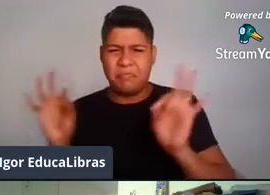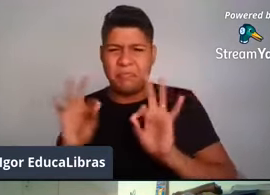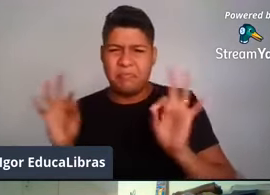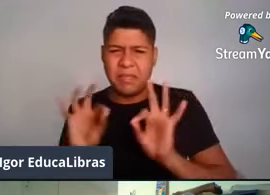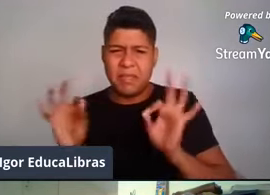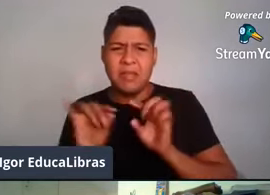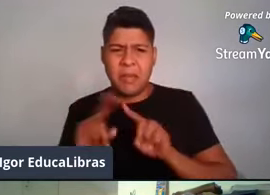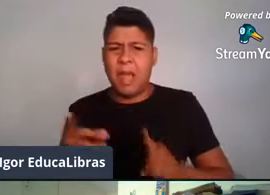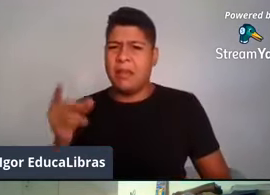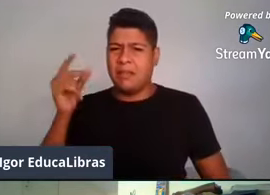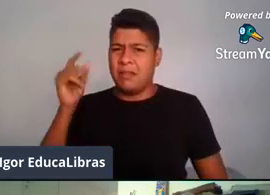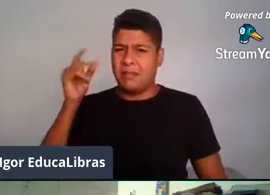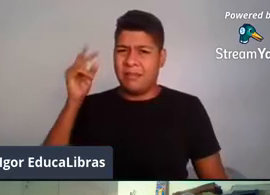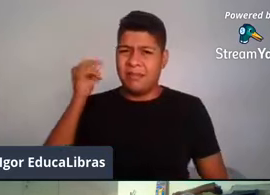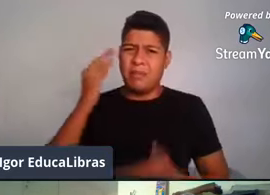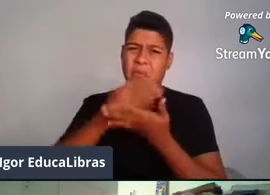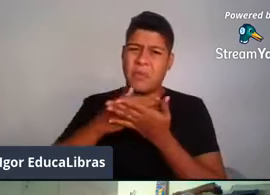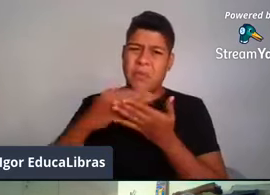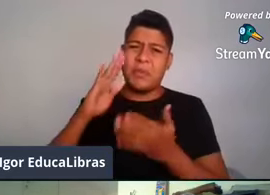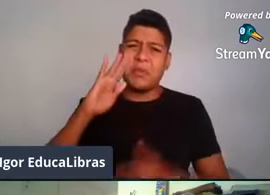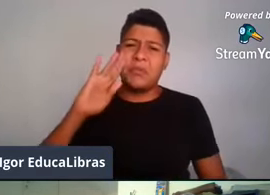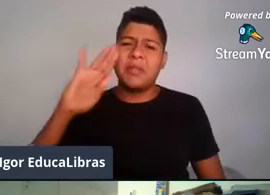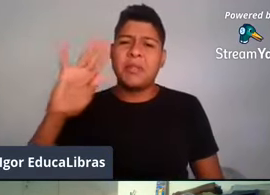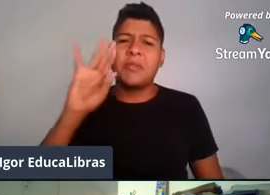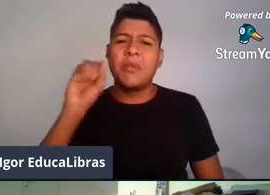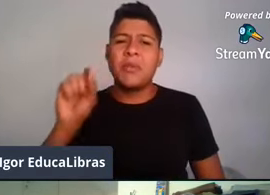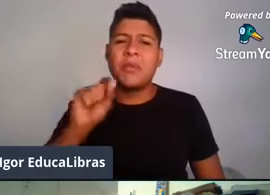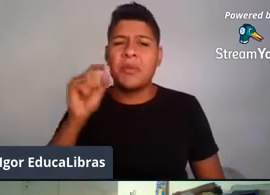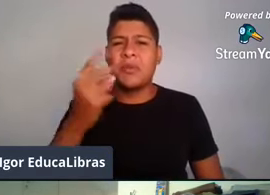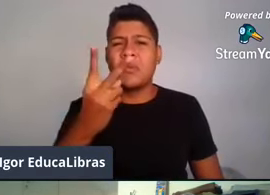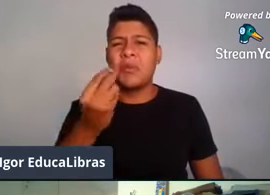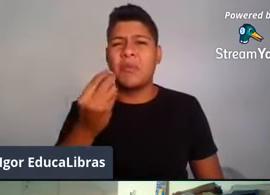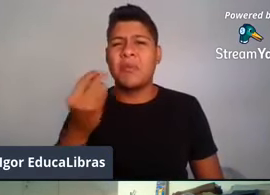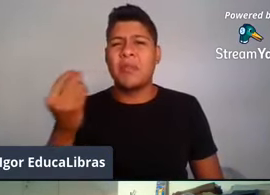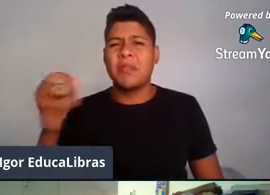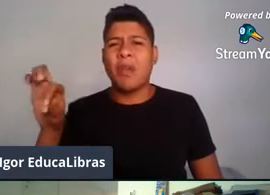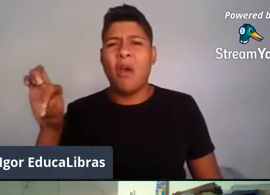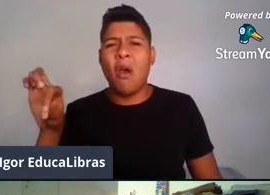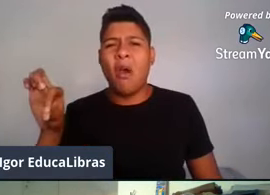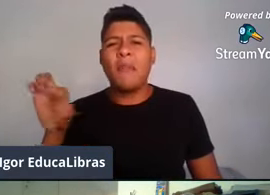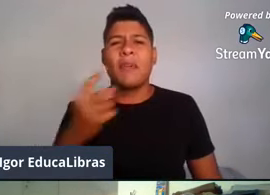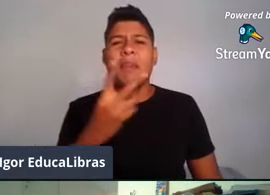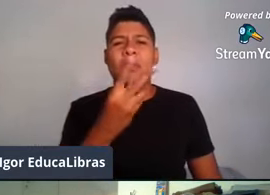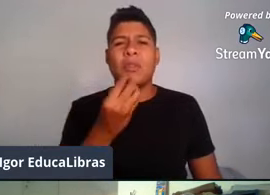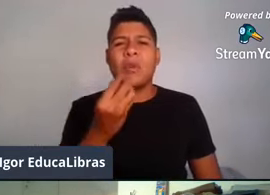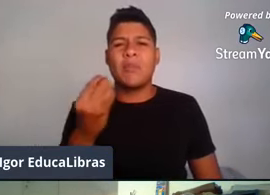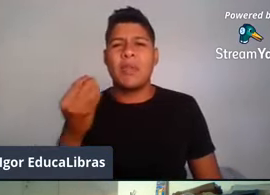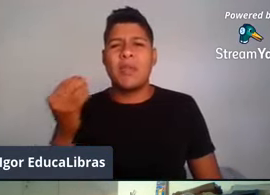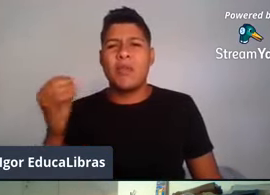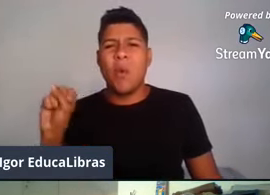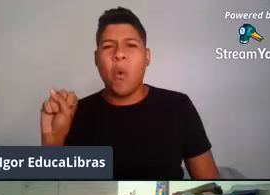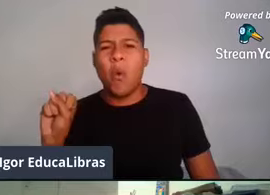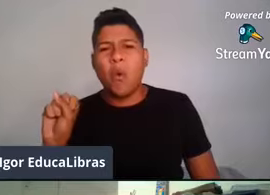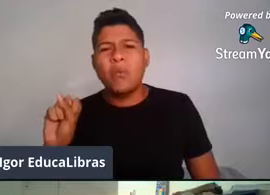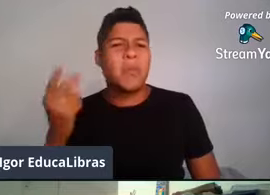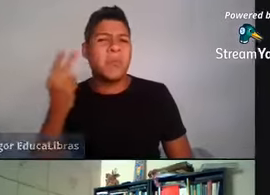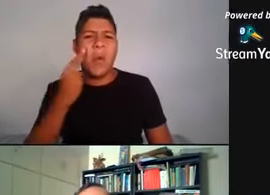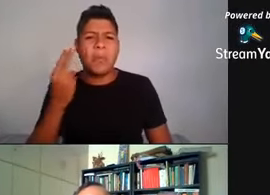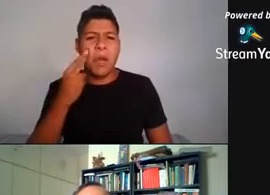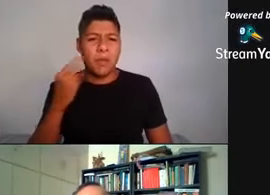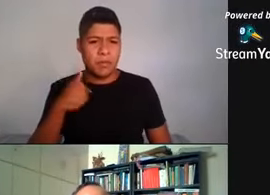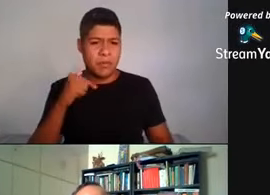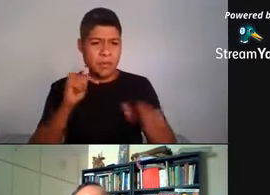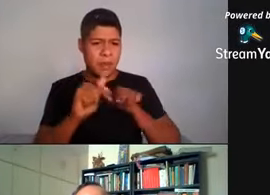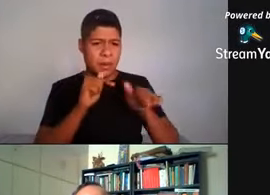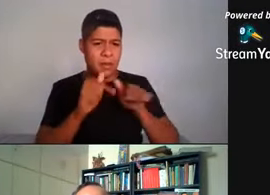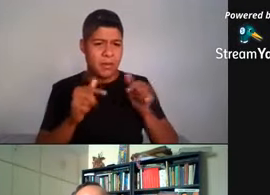mas na época, no início, principalmente em 2009, 2008, era muito comum, eu trabalhava na época